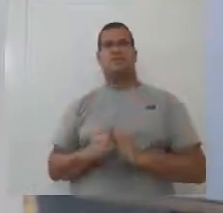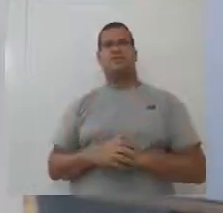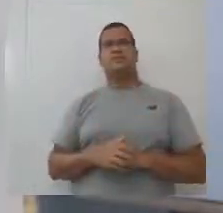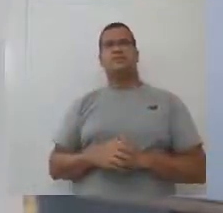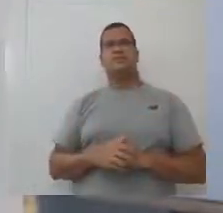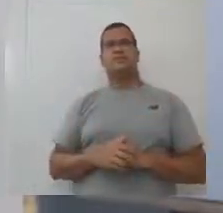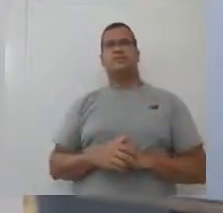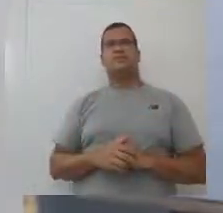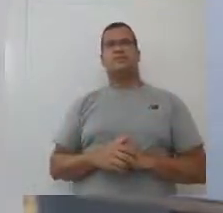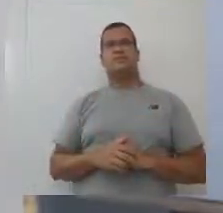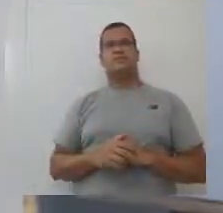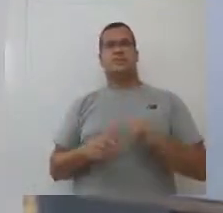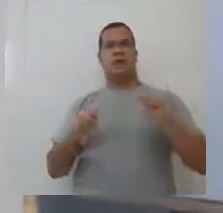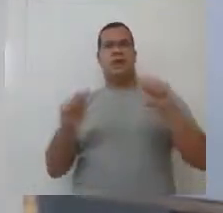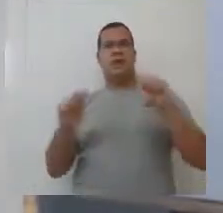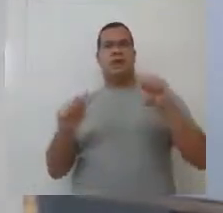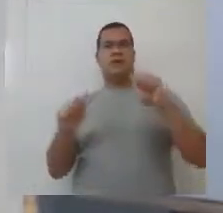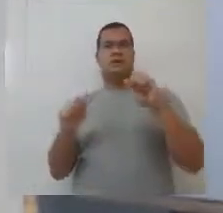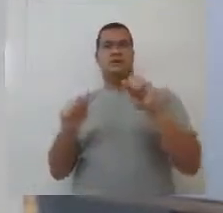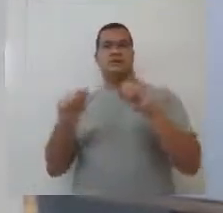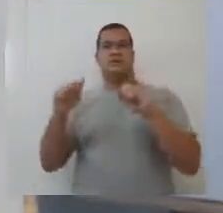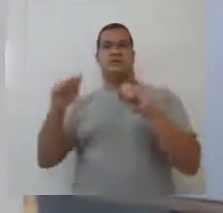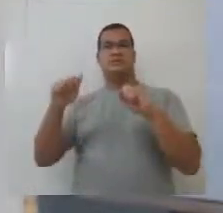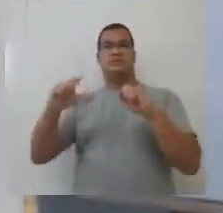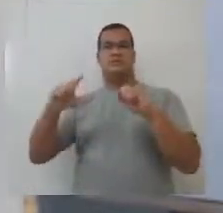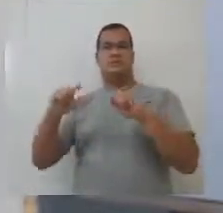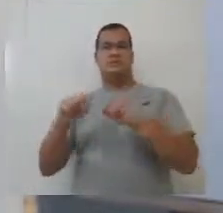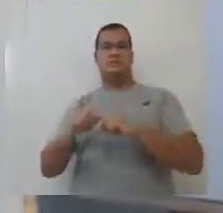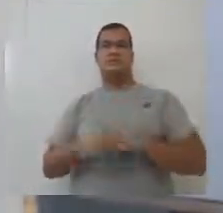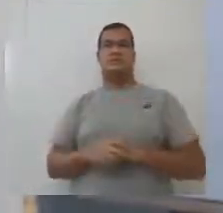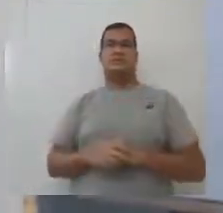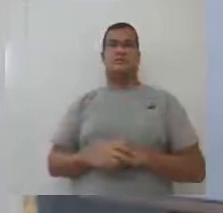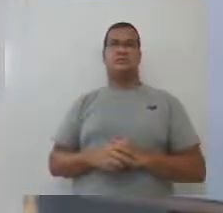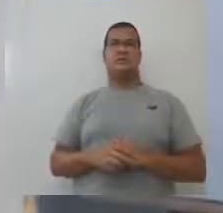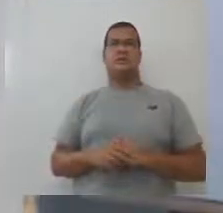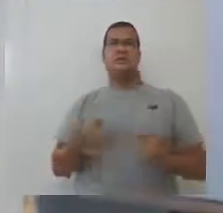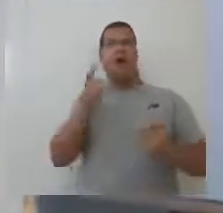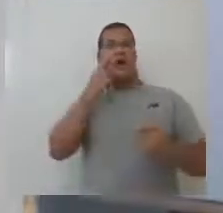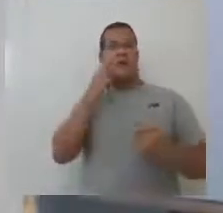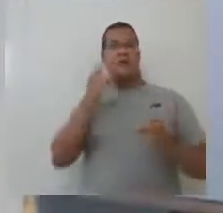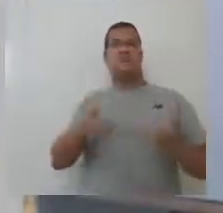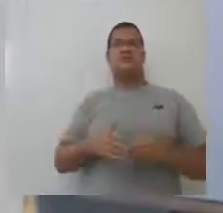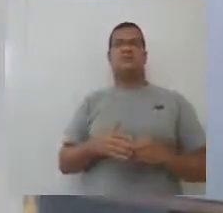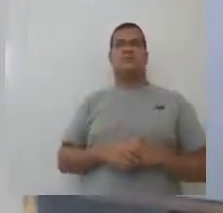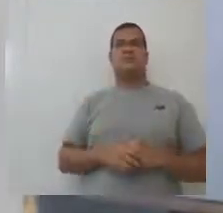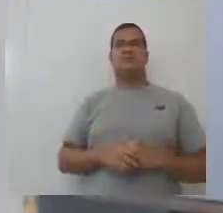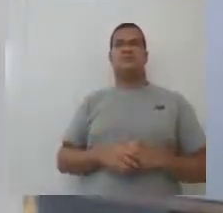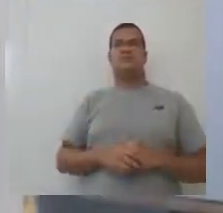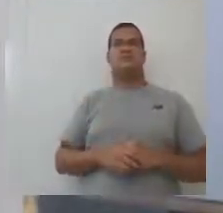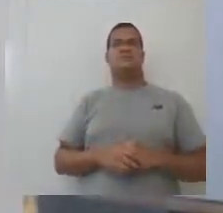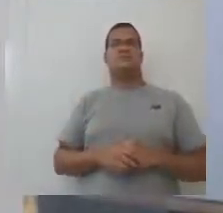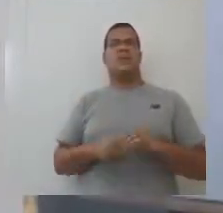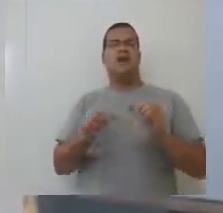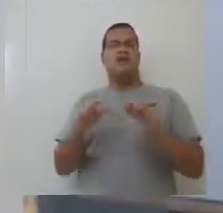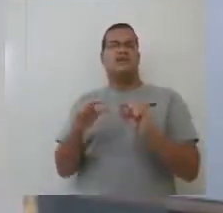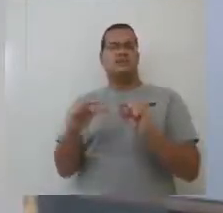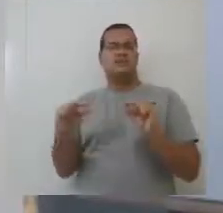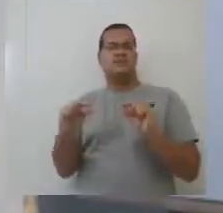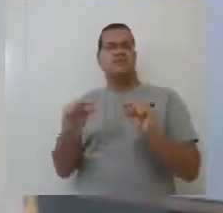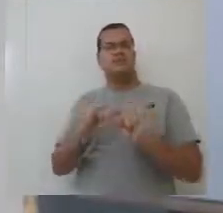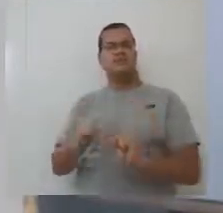Monstrinho, azinho com azão vai dar azinho. E vê agora, ó, azinho com azinho vai